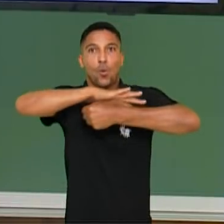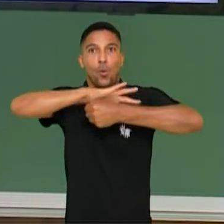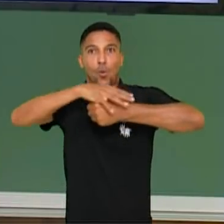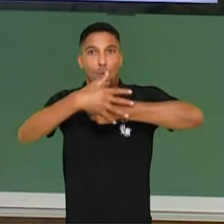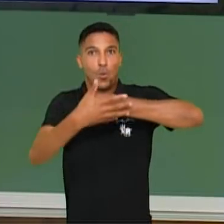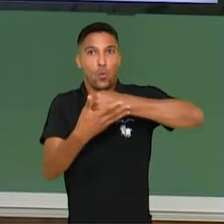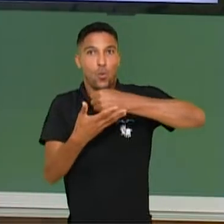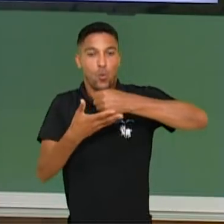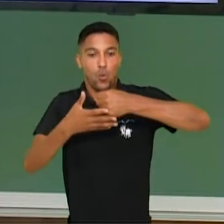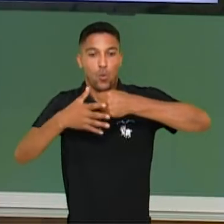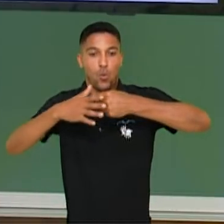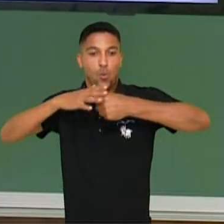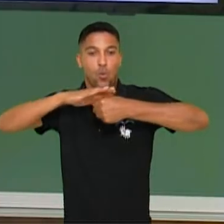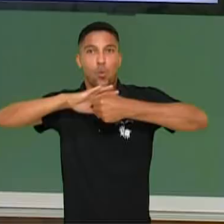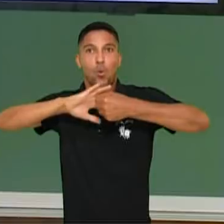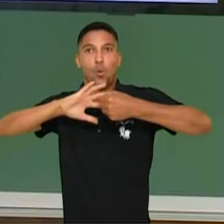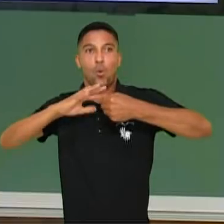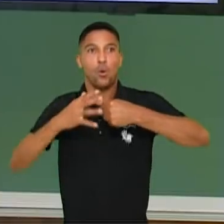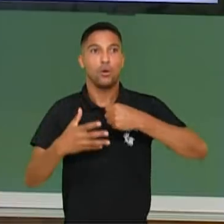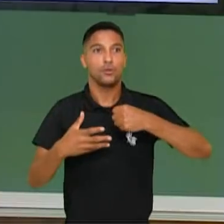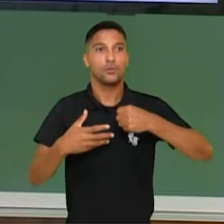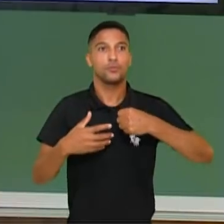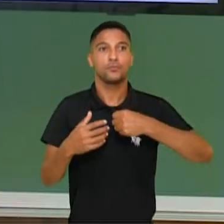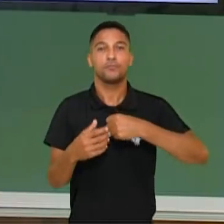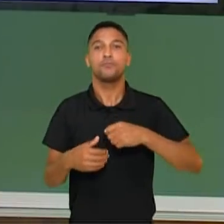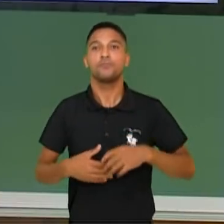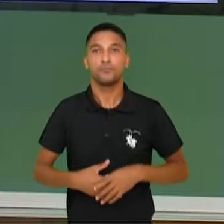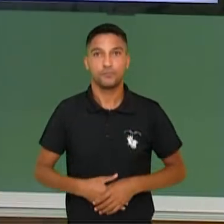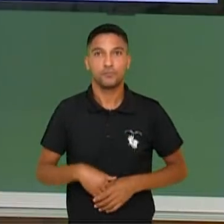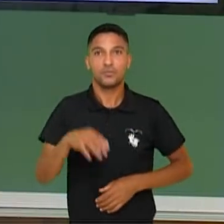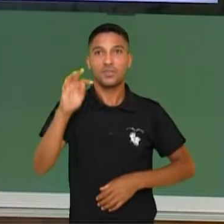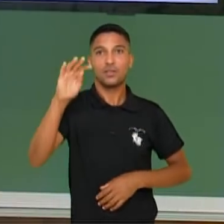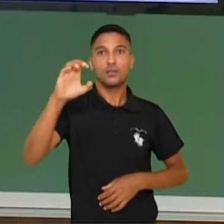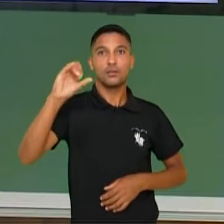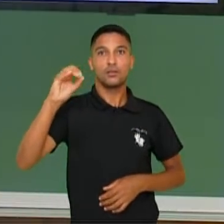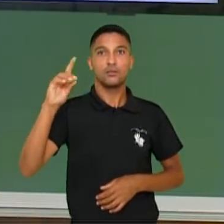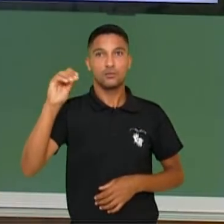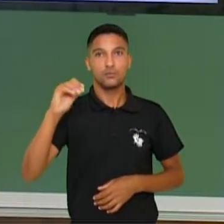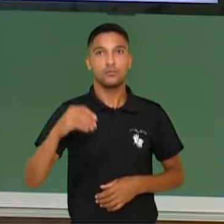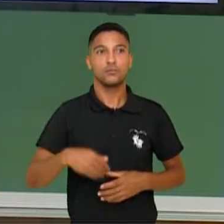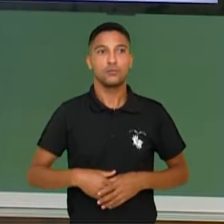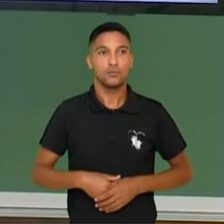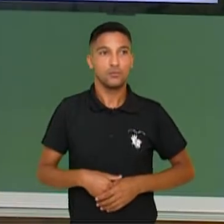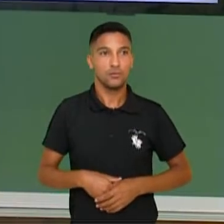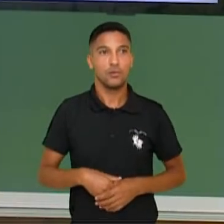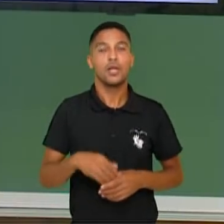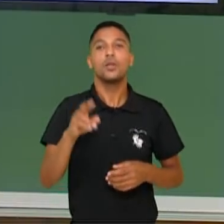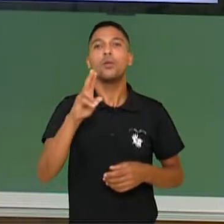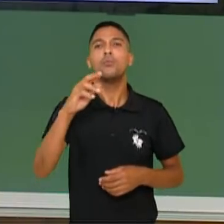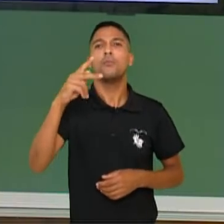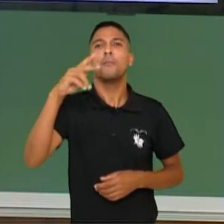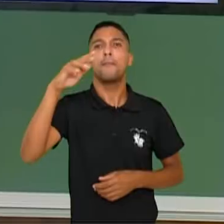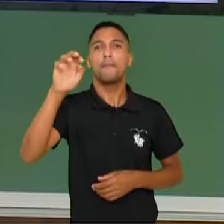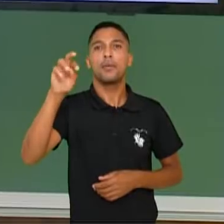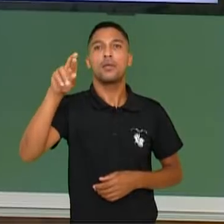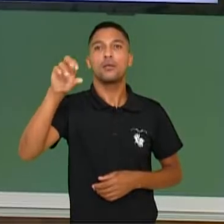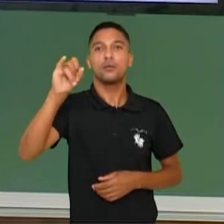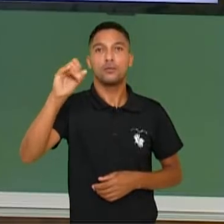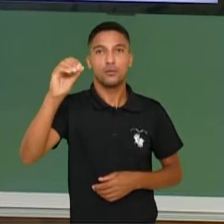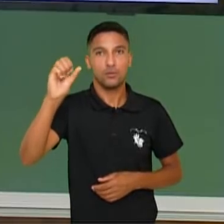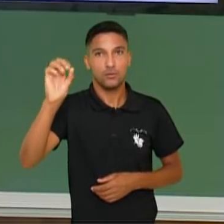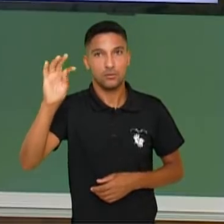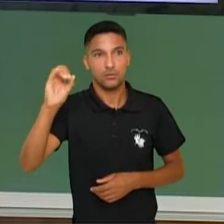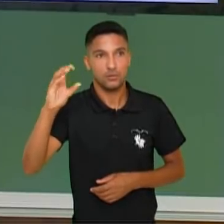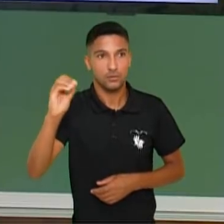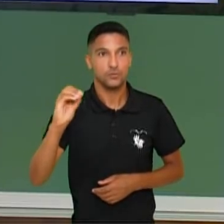uma membrana externa que envolve essa região. Chamamos de periósteo. E tem